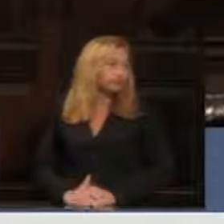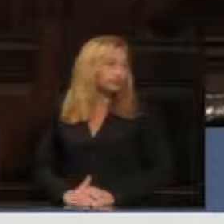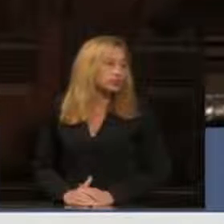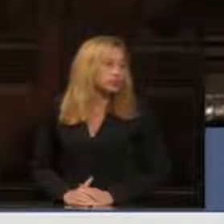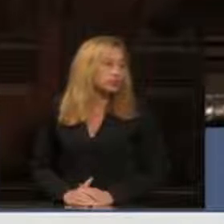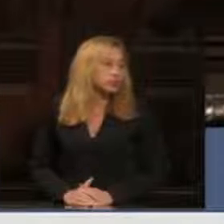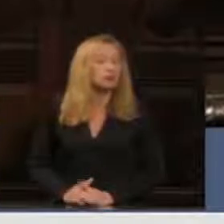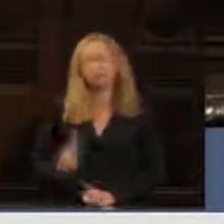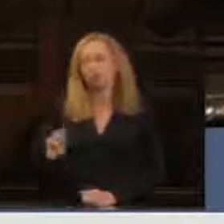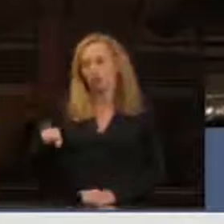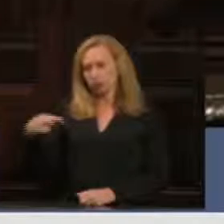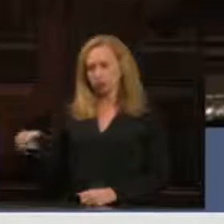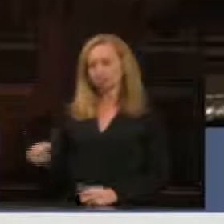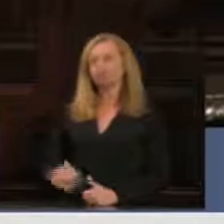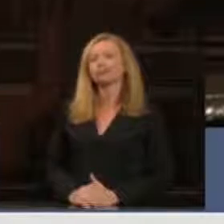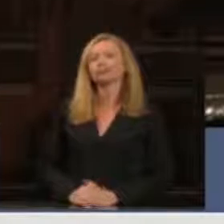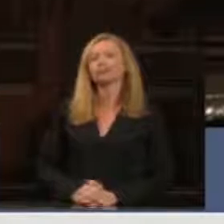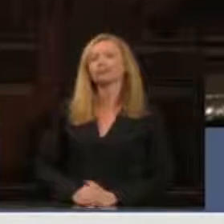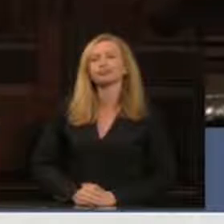De outro lado,